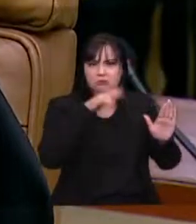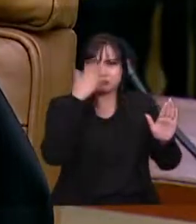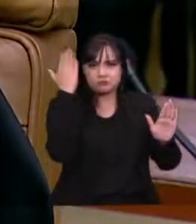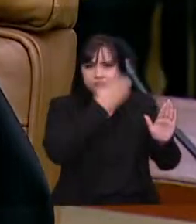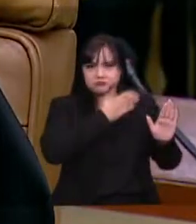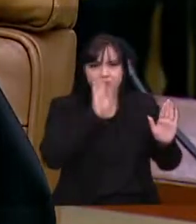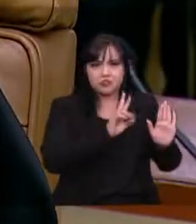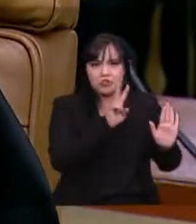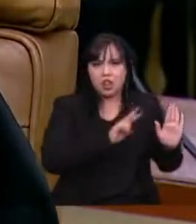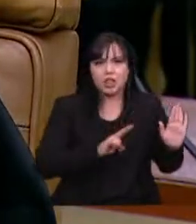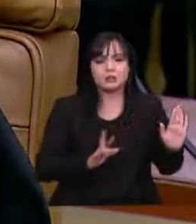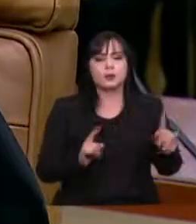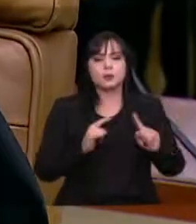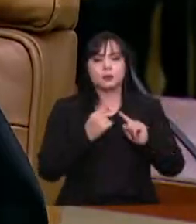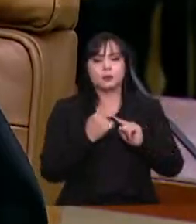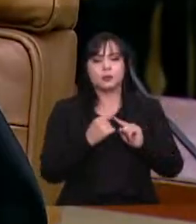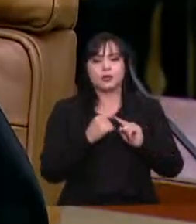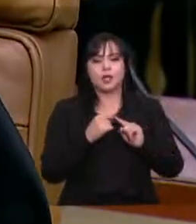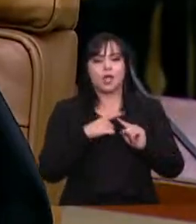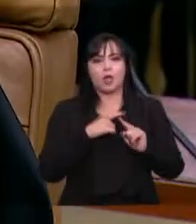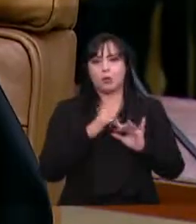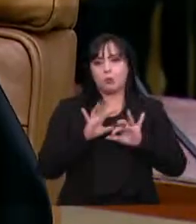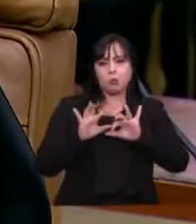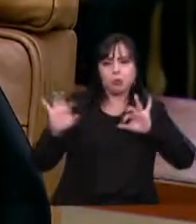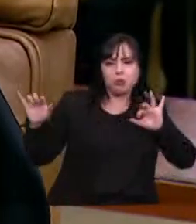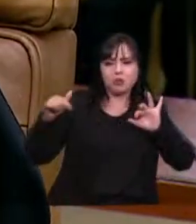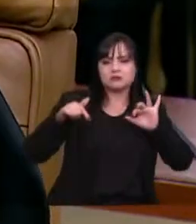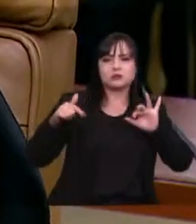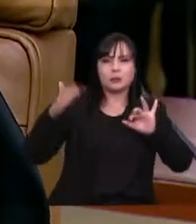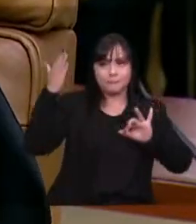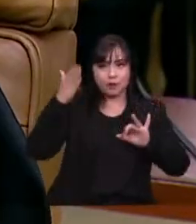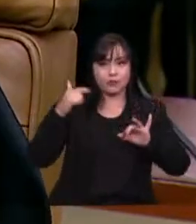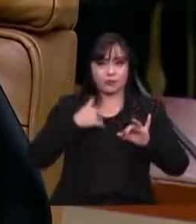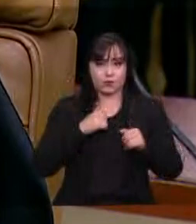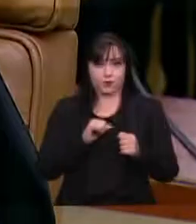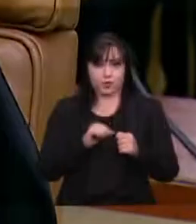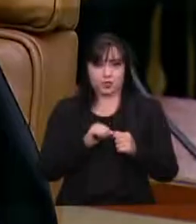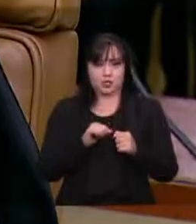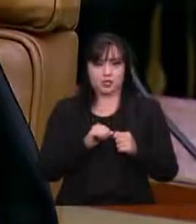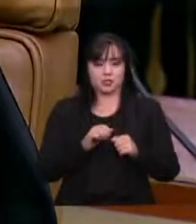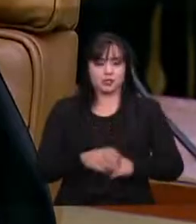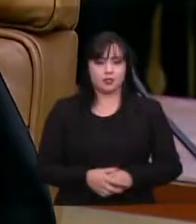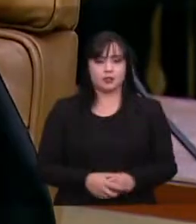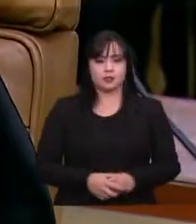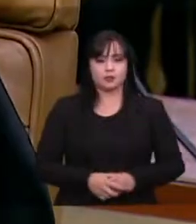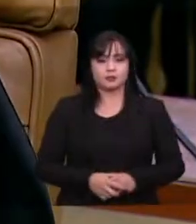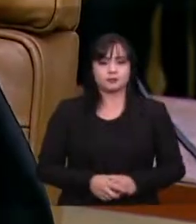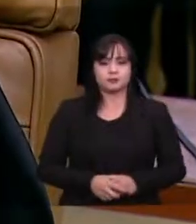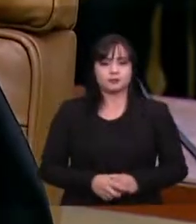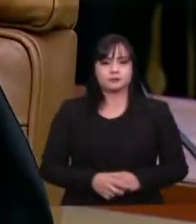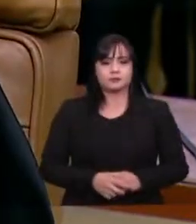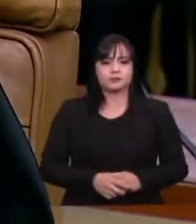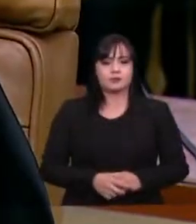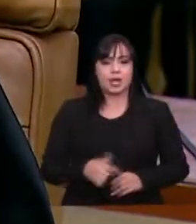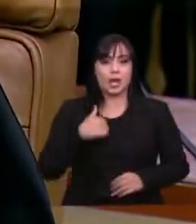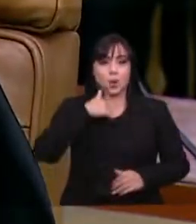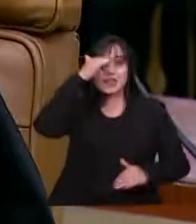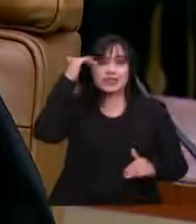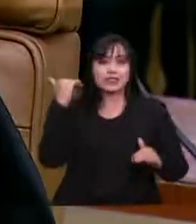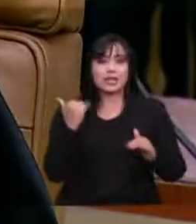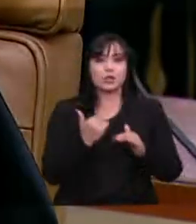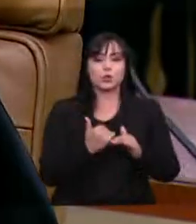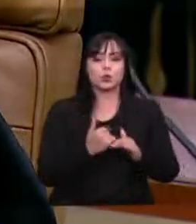estou afastando esta imputação do exame que eu fiz entendo que